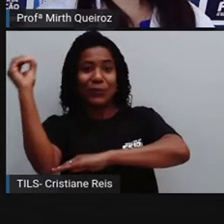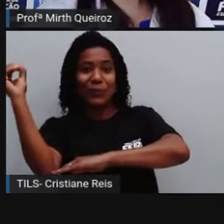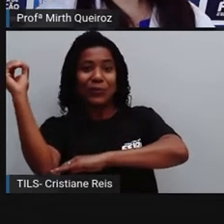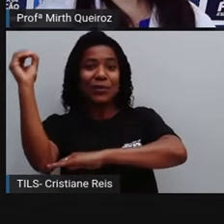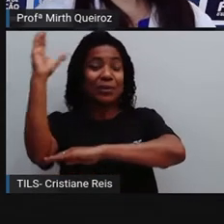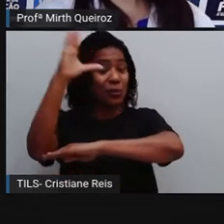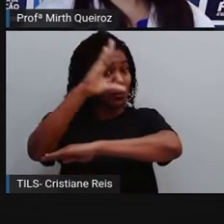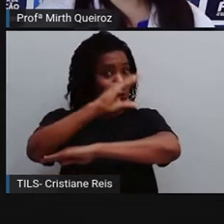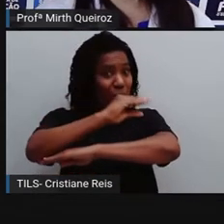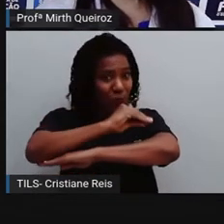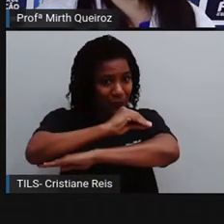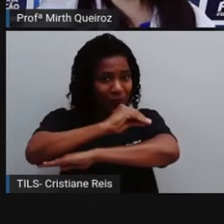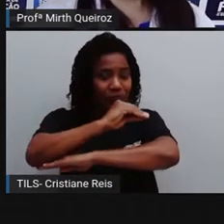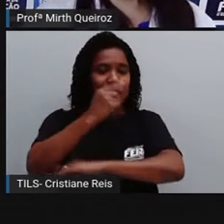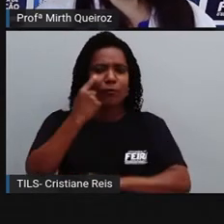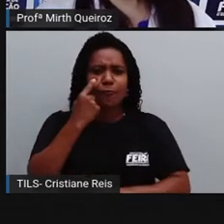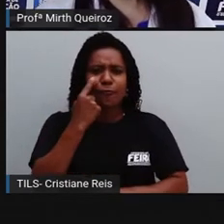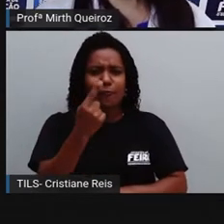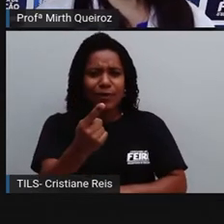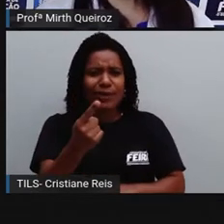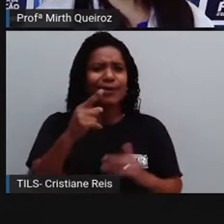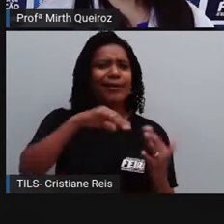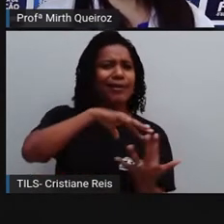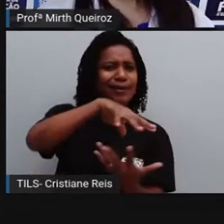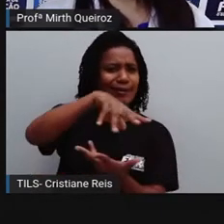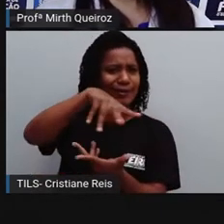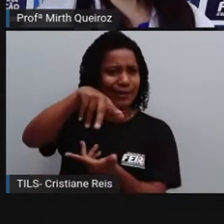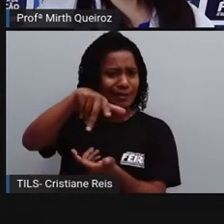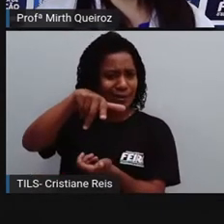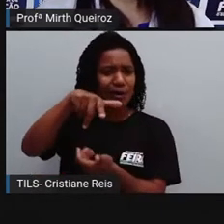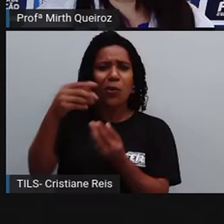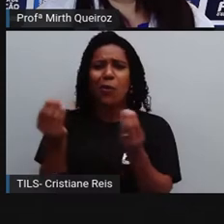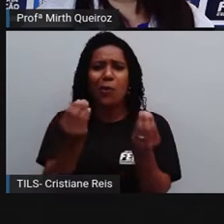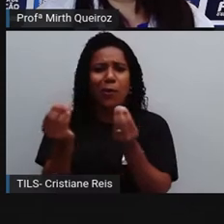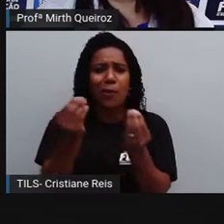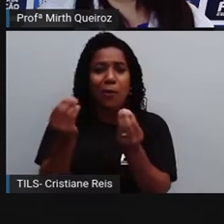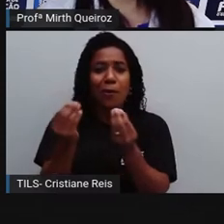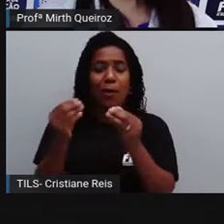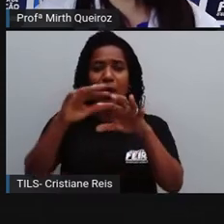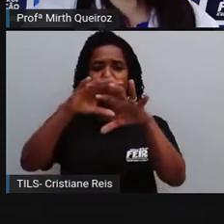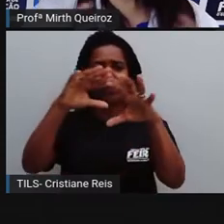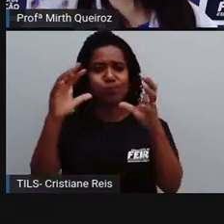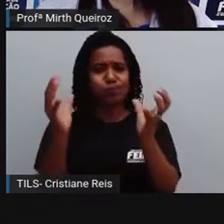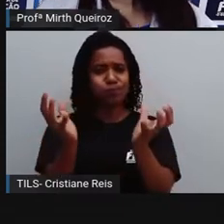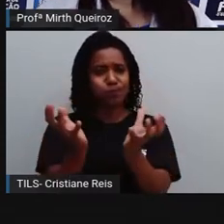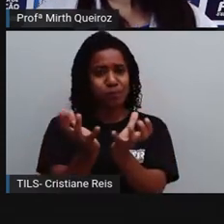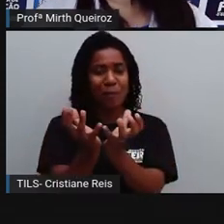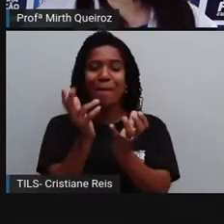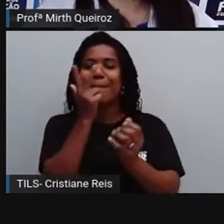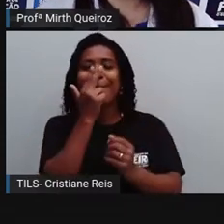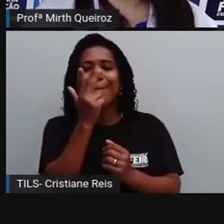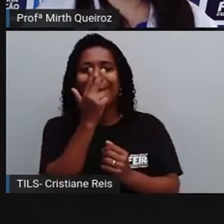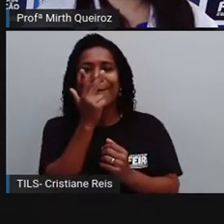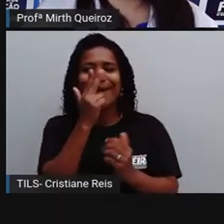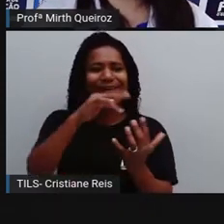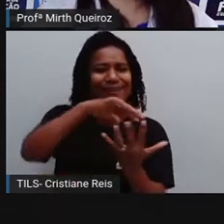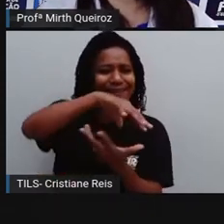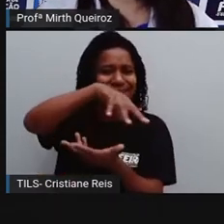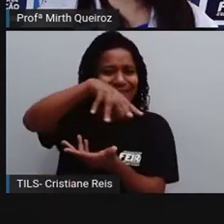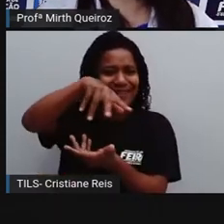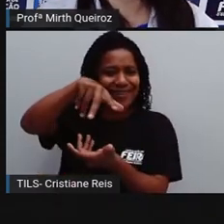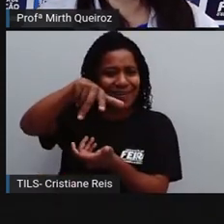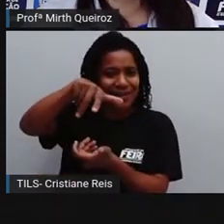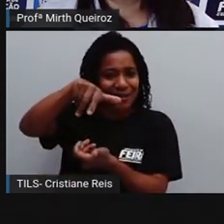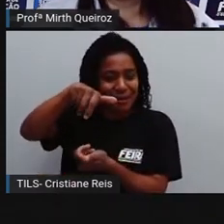noite. O planeta Terra, ele tem um formato esférico, né? Que se assemelha a uma